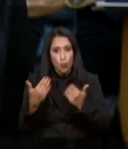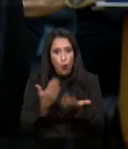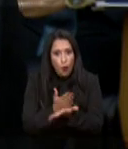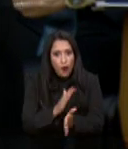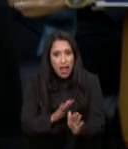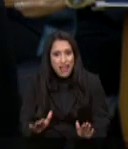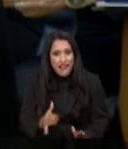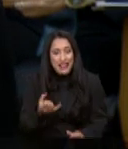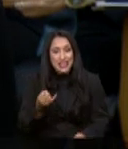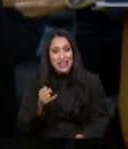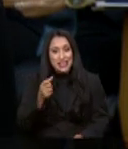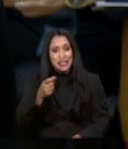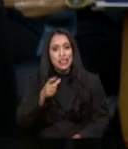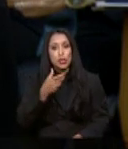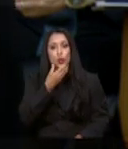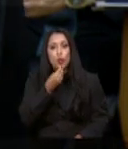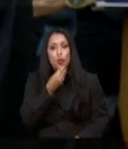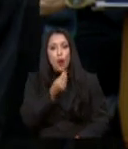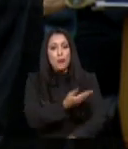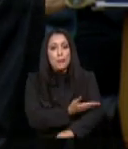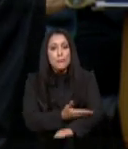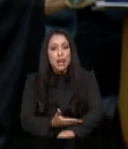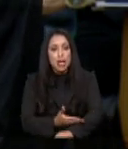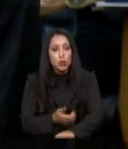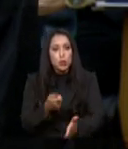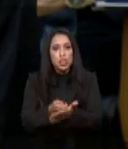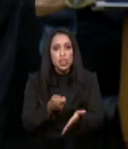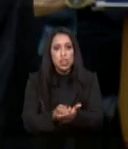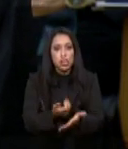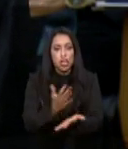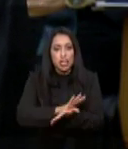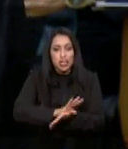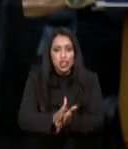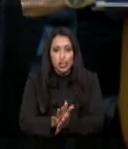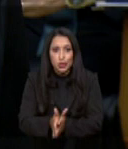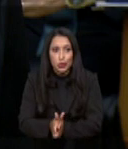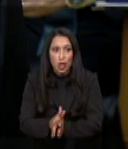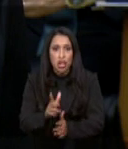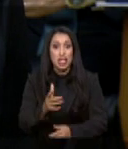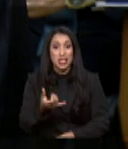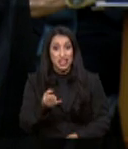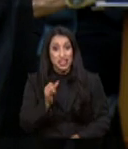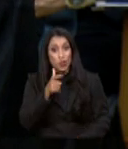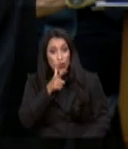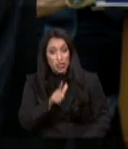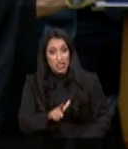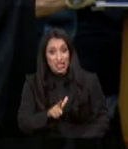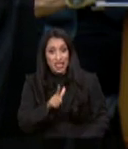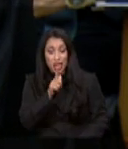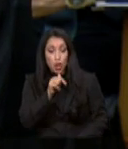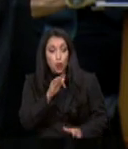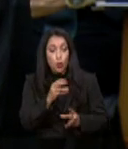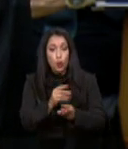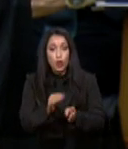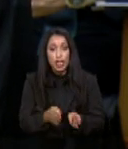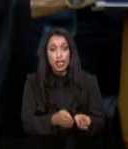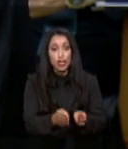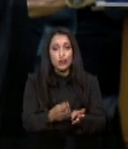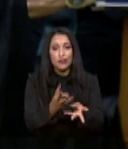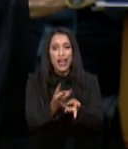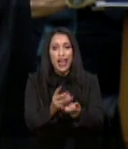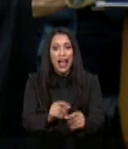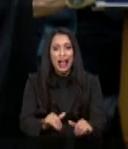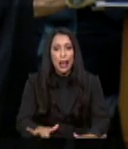insistirem em destruí-la. Se conseguirem, os rios vão desaparecer debaixo da terra. O chão vai